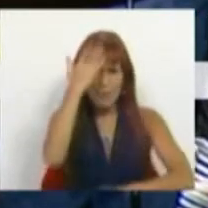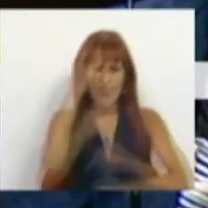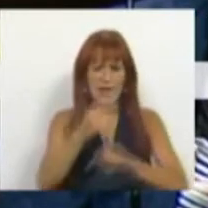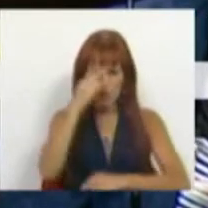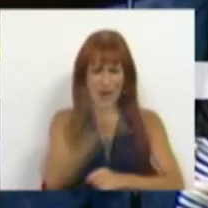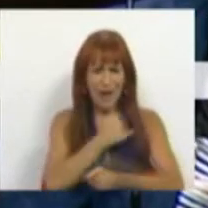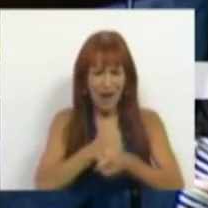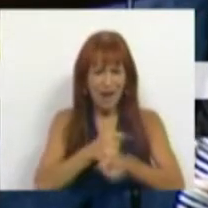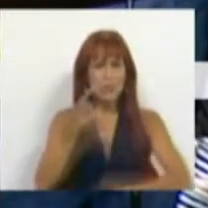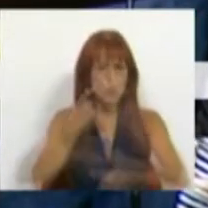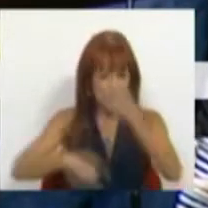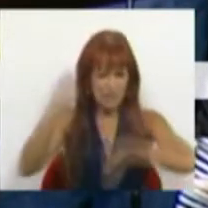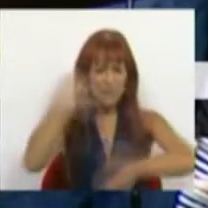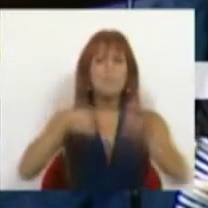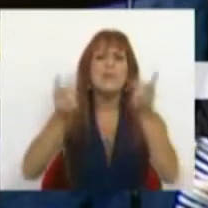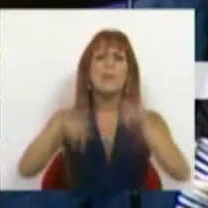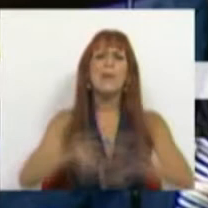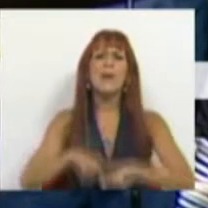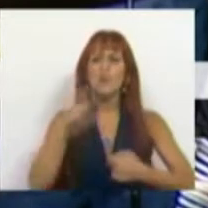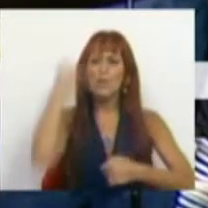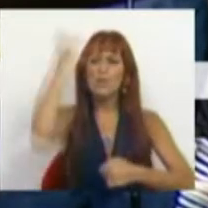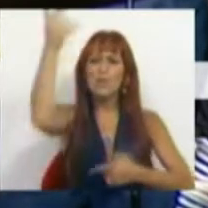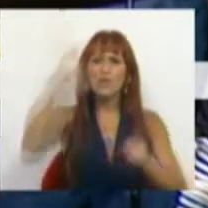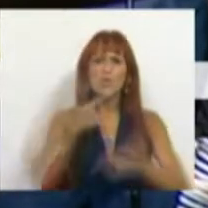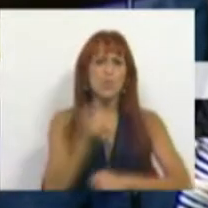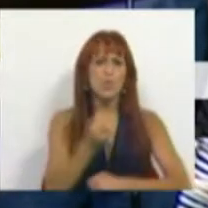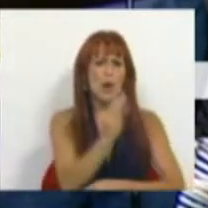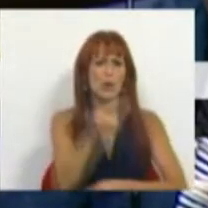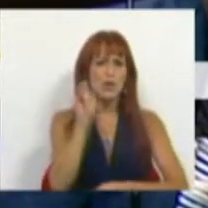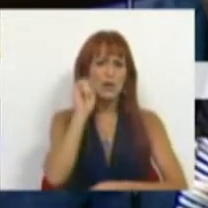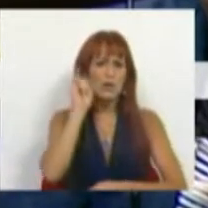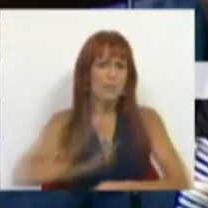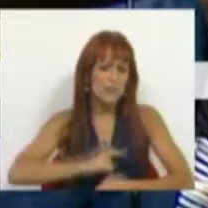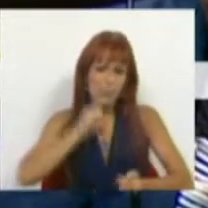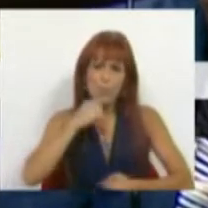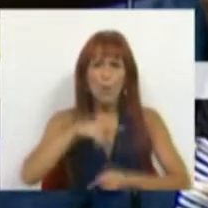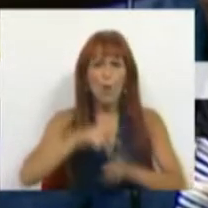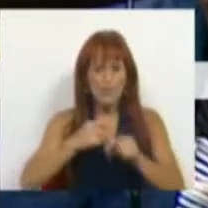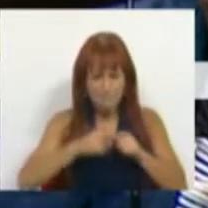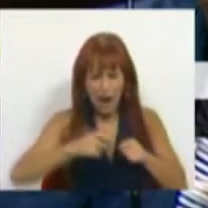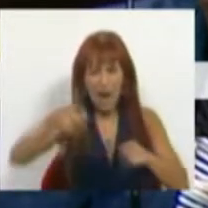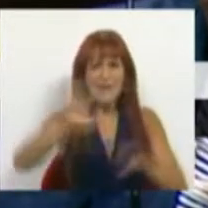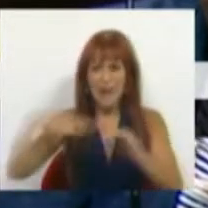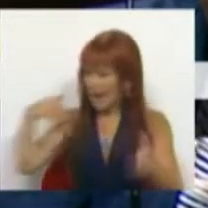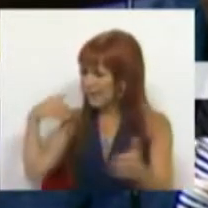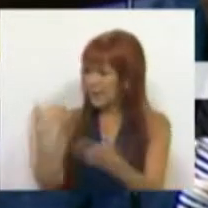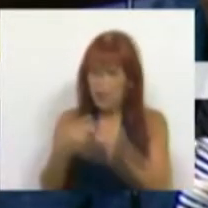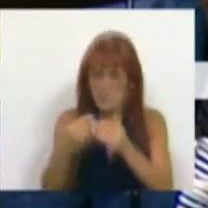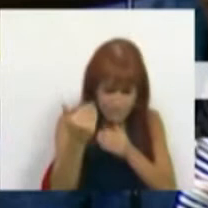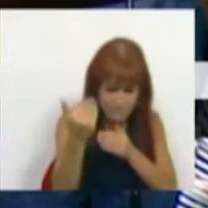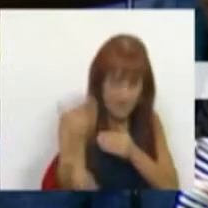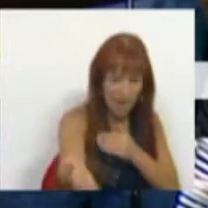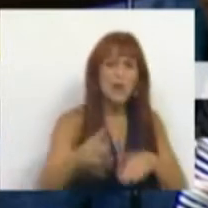desta Casa do Conhecimento, mas também para que o futuro de muitos alunos e alunas possa vir a ser tão longo como até agora foi.